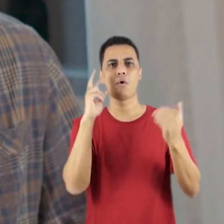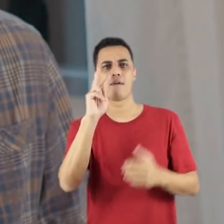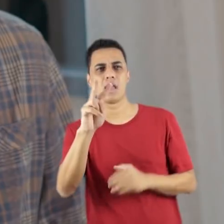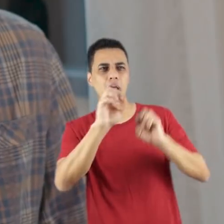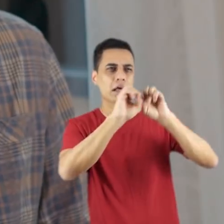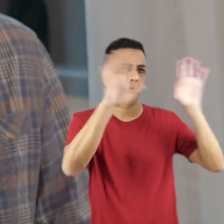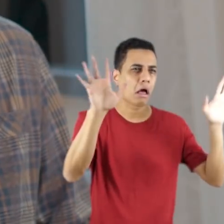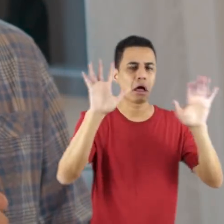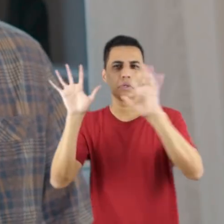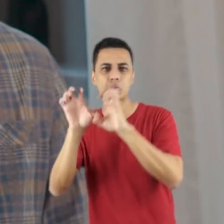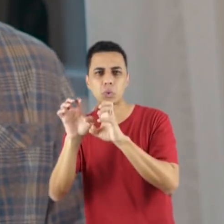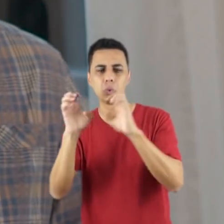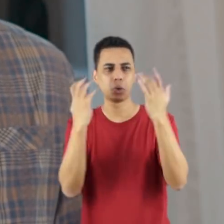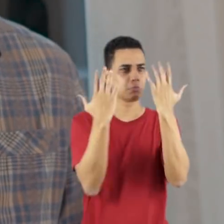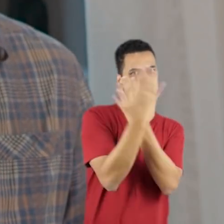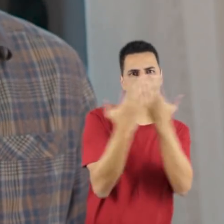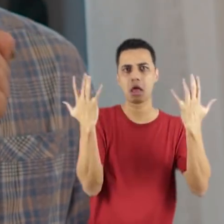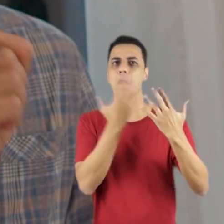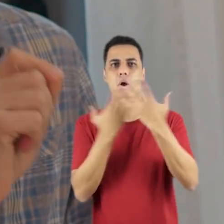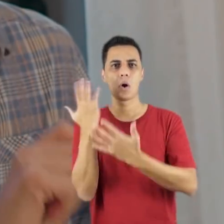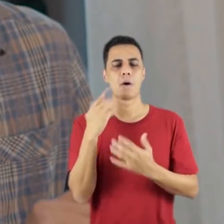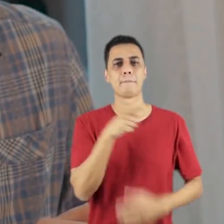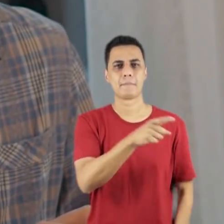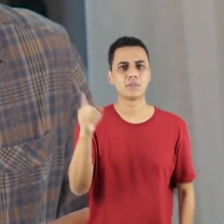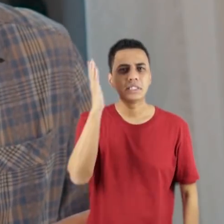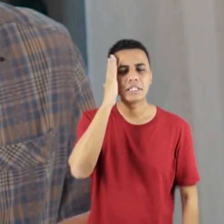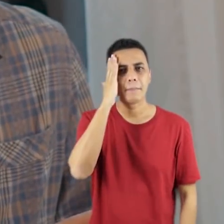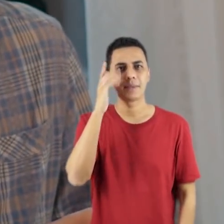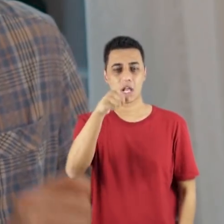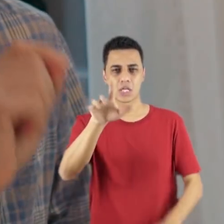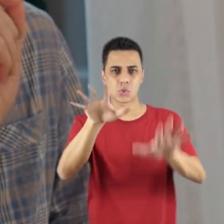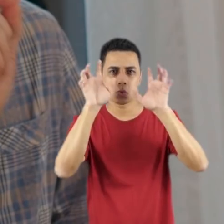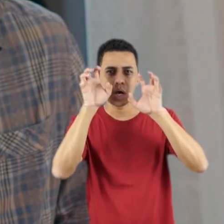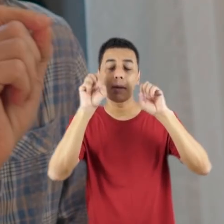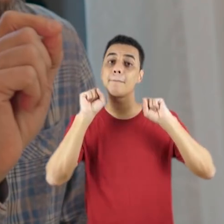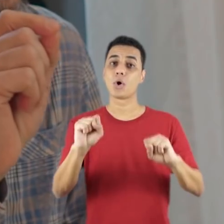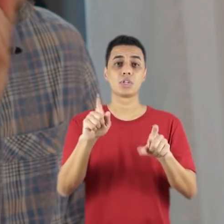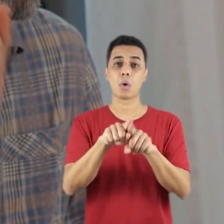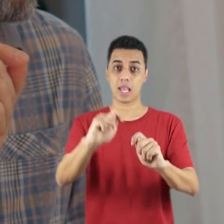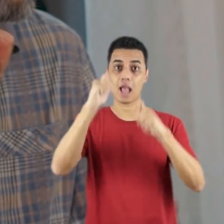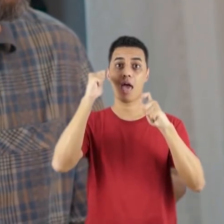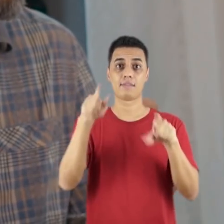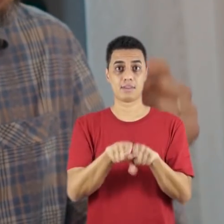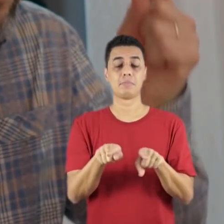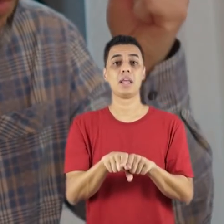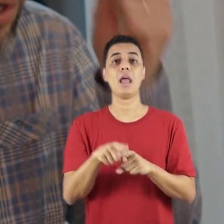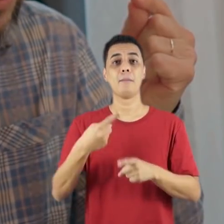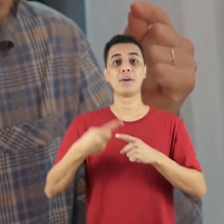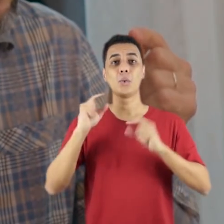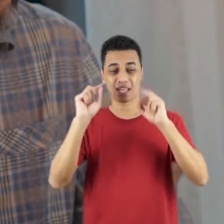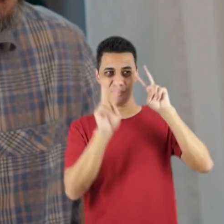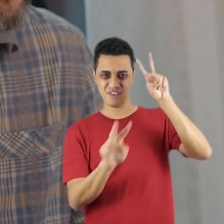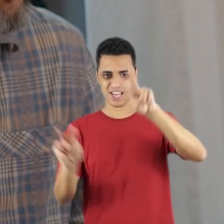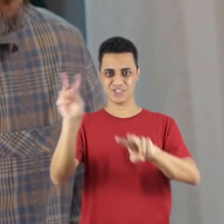cores. Mas tu sabia que aquilo que nós enxergamos pode ser uma ilusão? É porque aquilo que eu vejo é a soma do que o meu